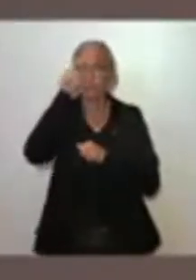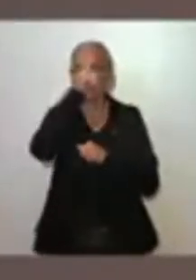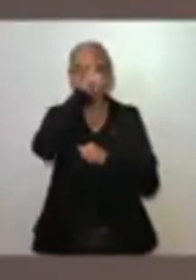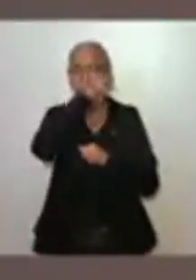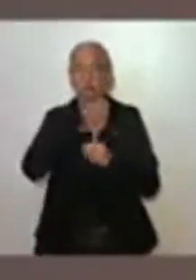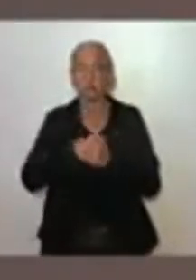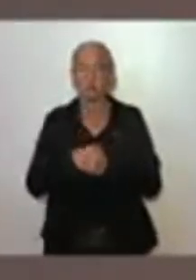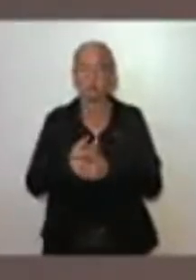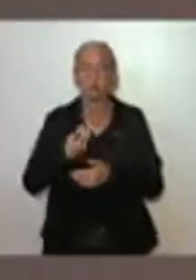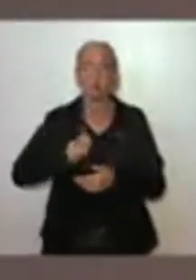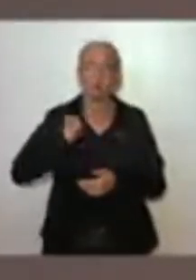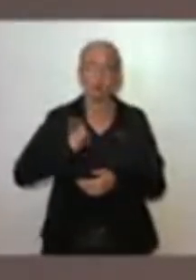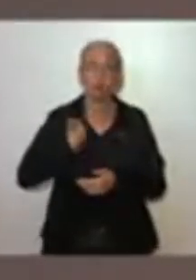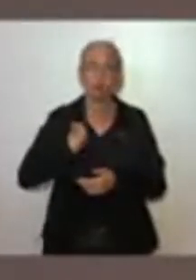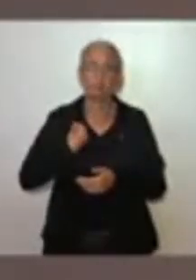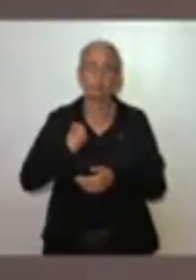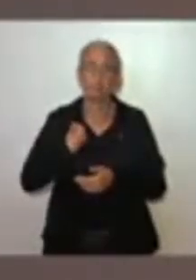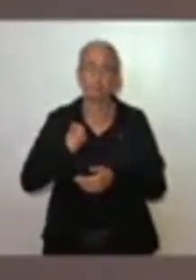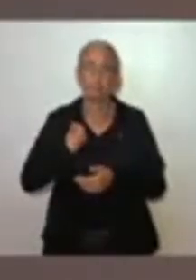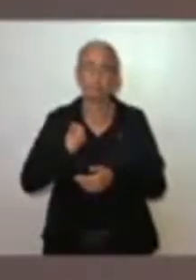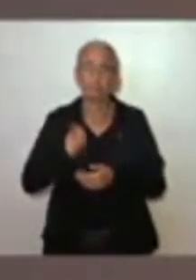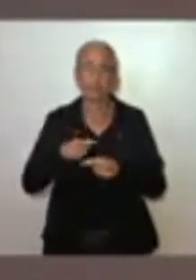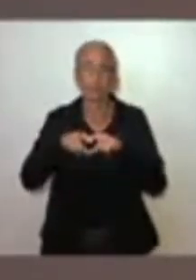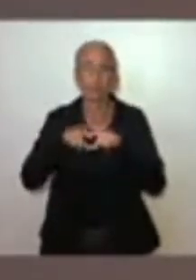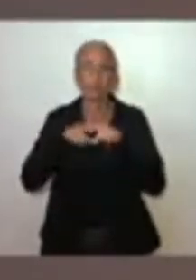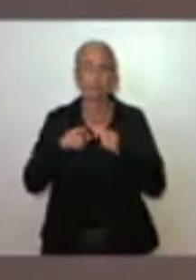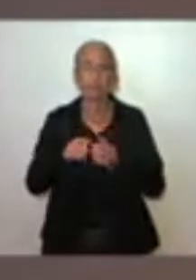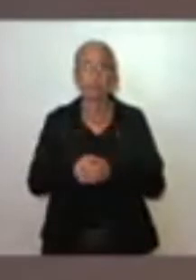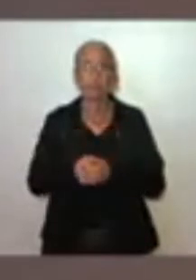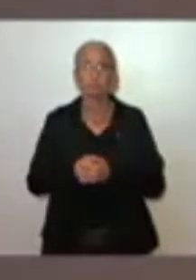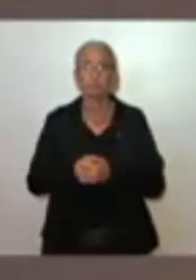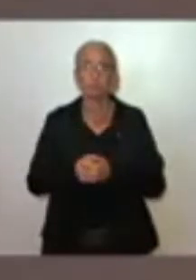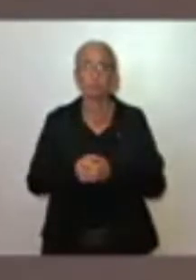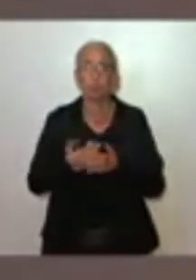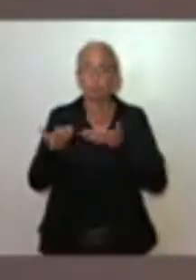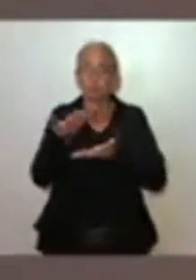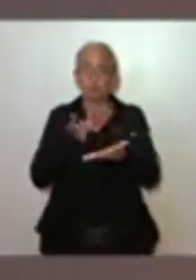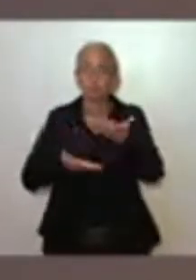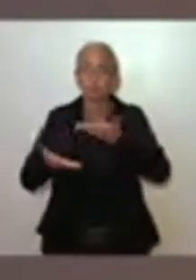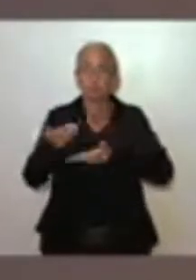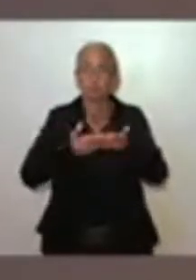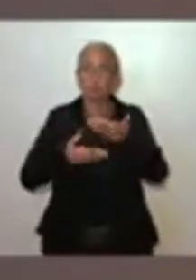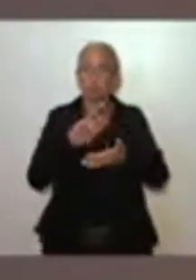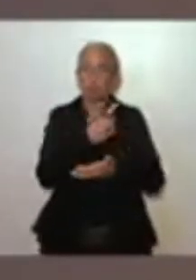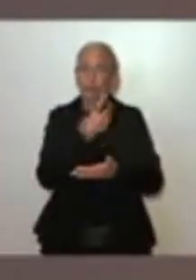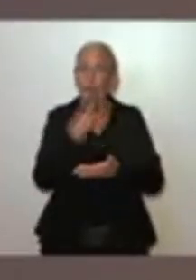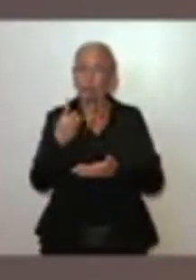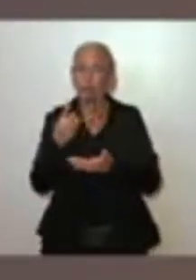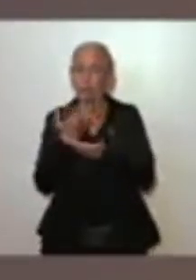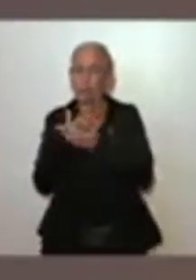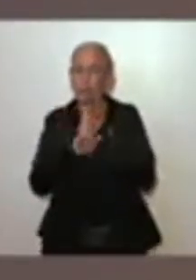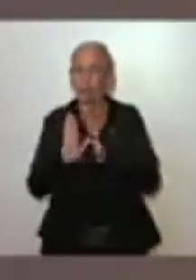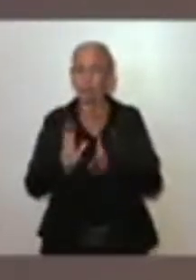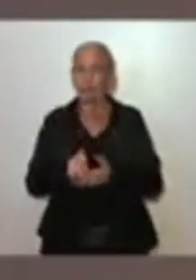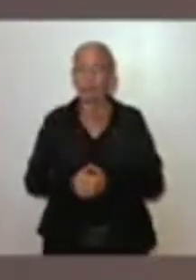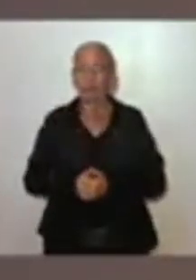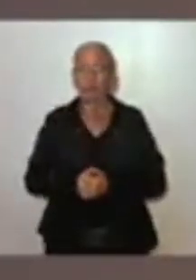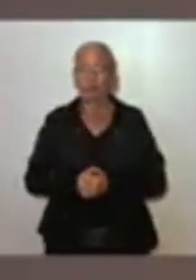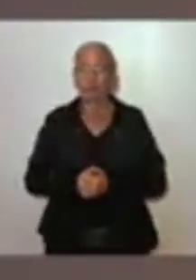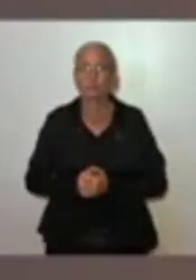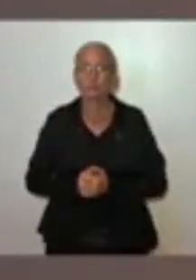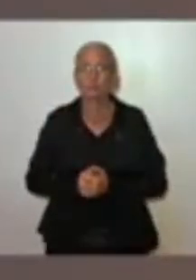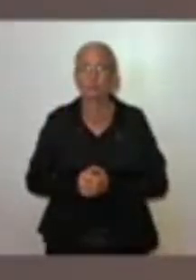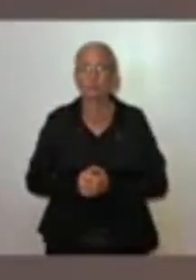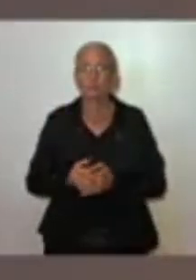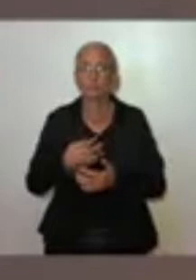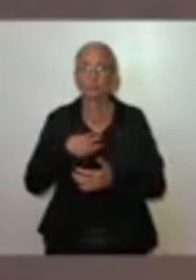que nós enfrentamos portanto eu gostaria de compartilhar com vocês e encerrando é a